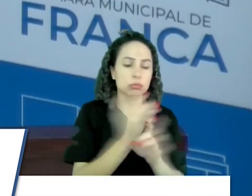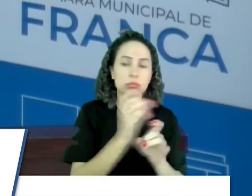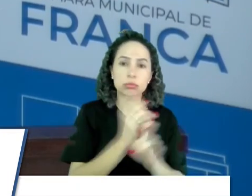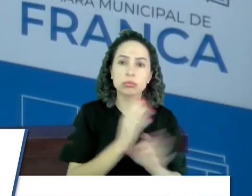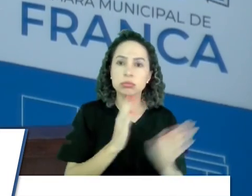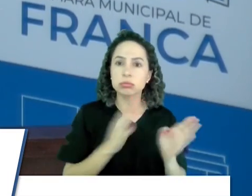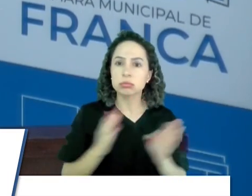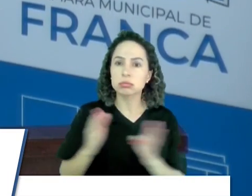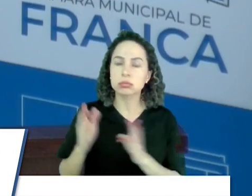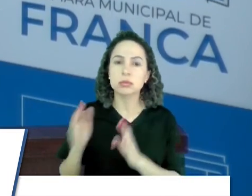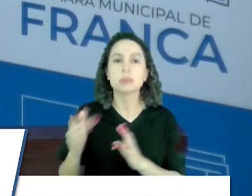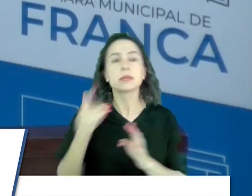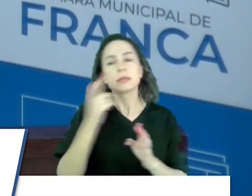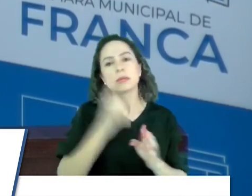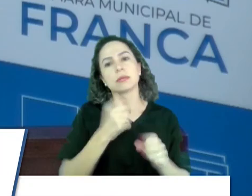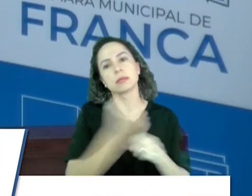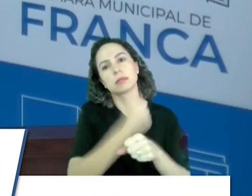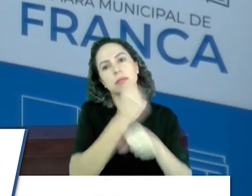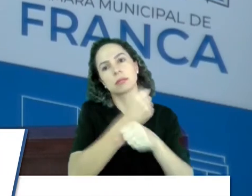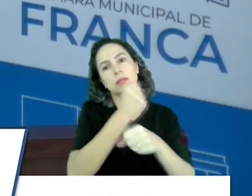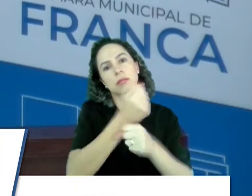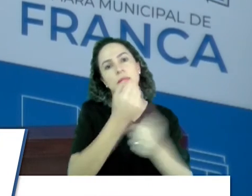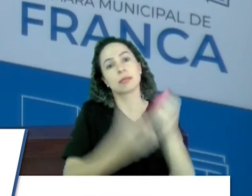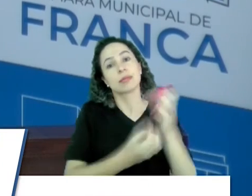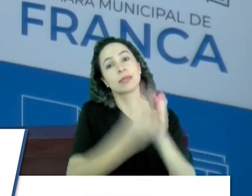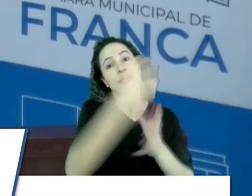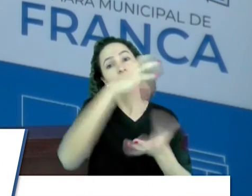o hospital seja implantado na área